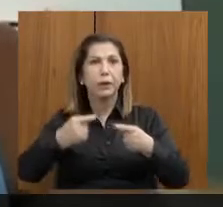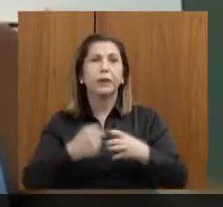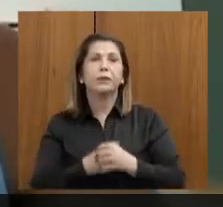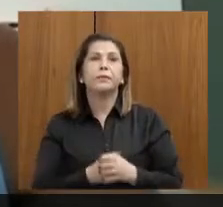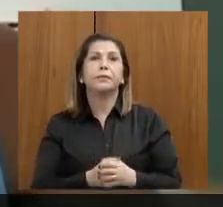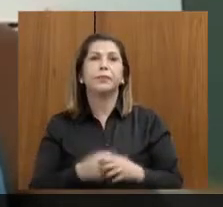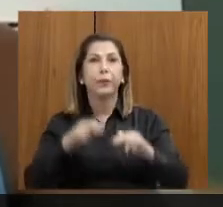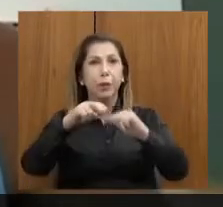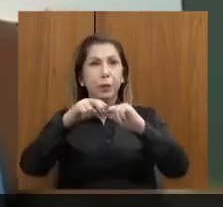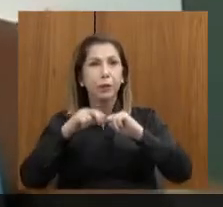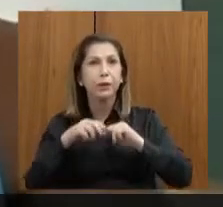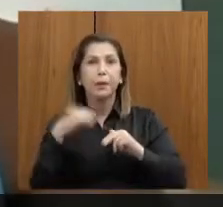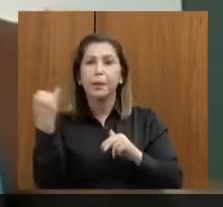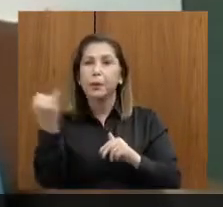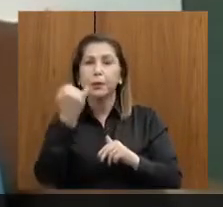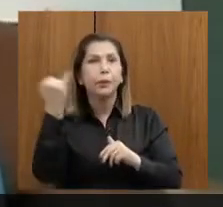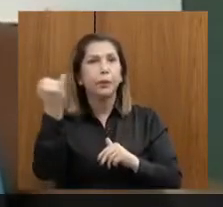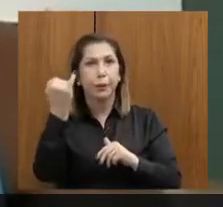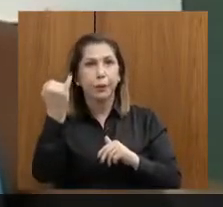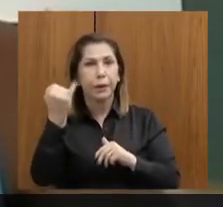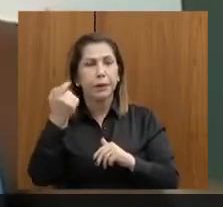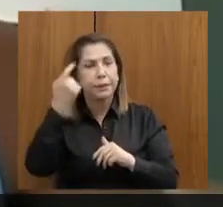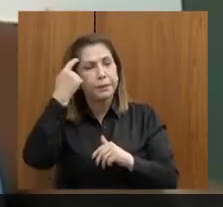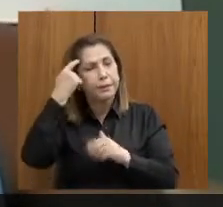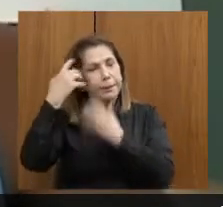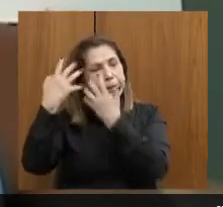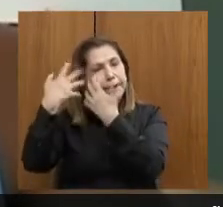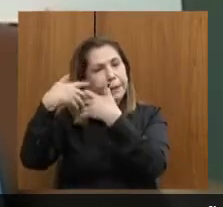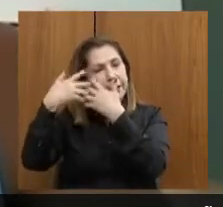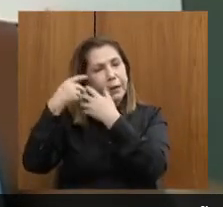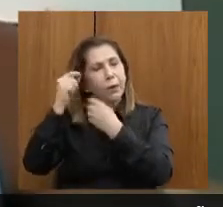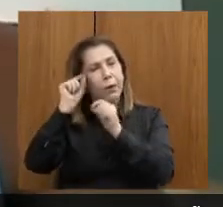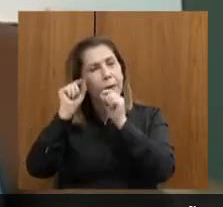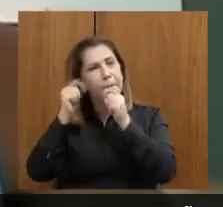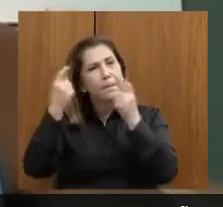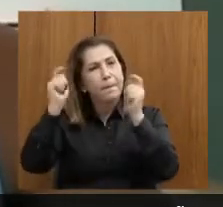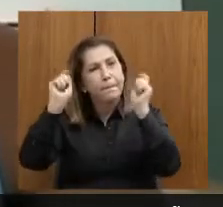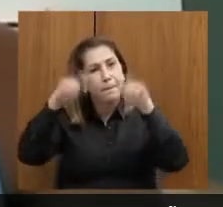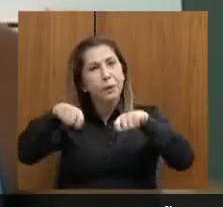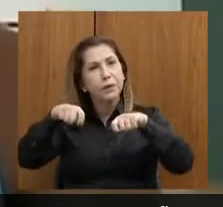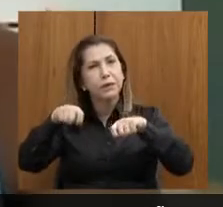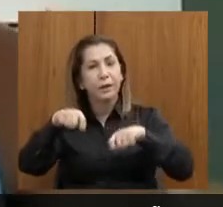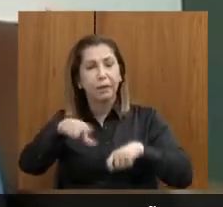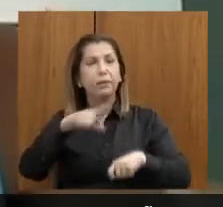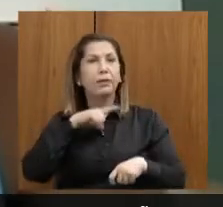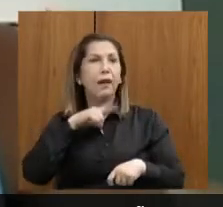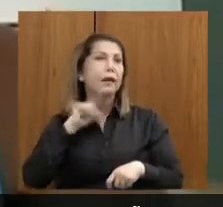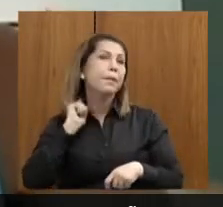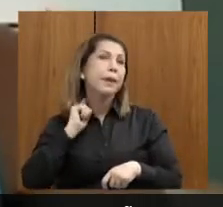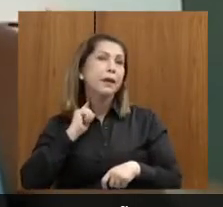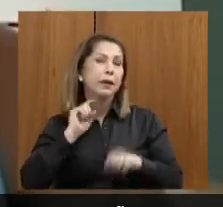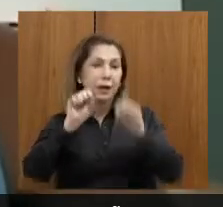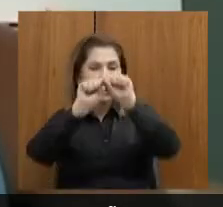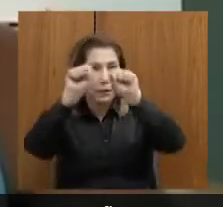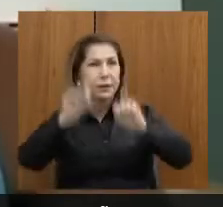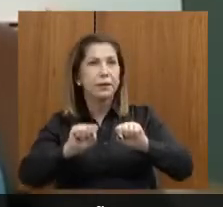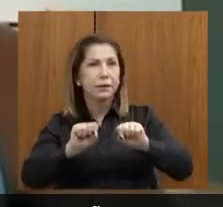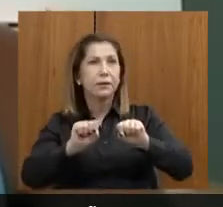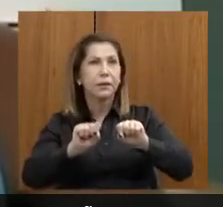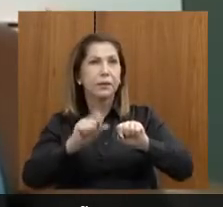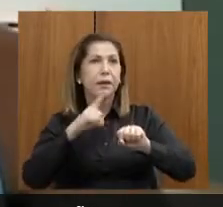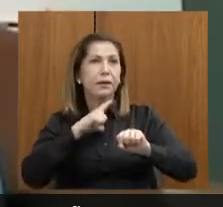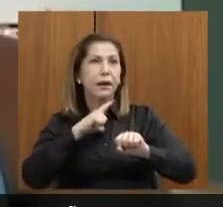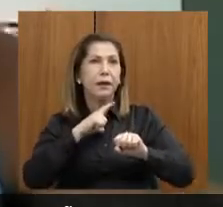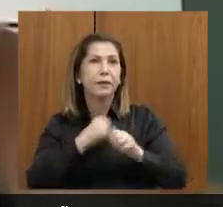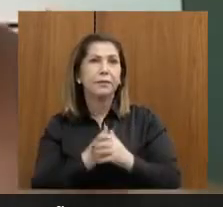então é muito importante pensar na possibilidade já que Minas Gerais possuem esse sistema é um sistema